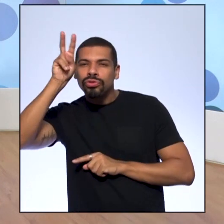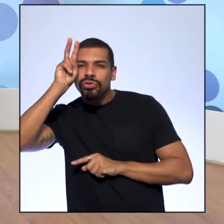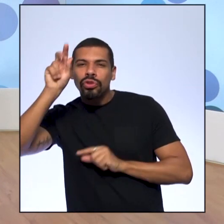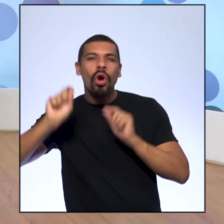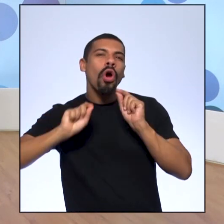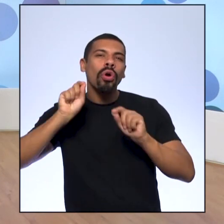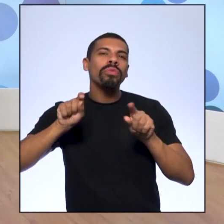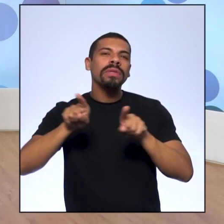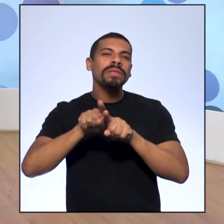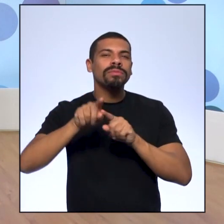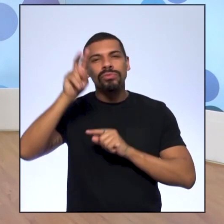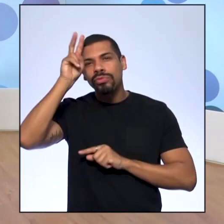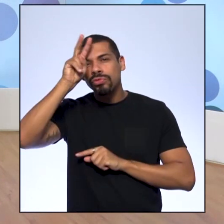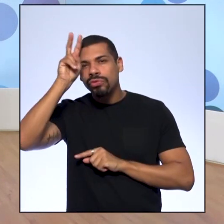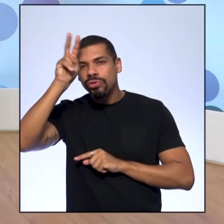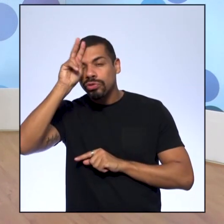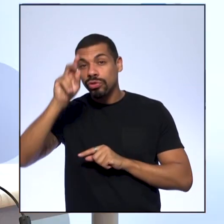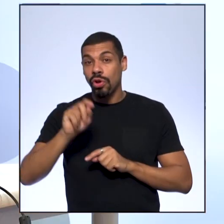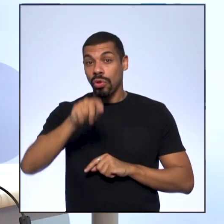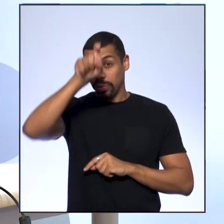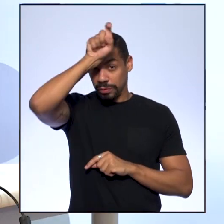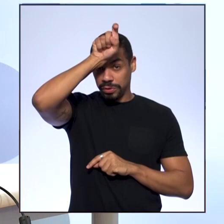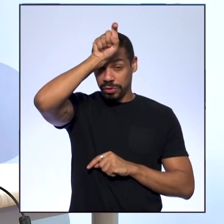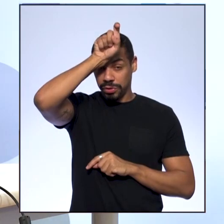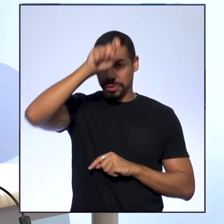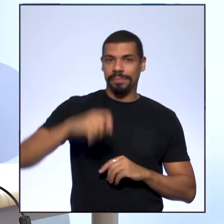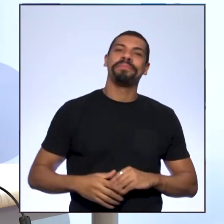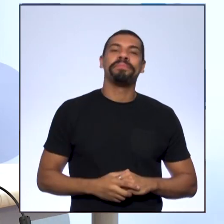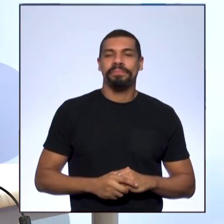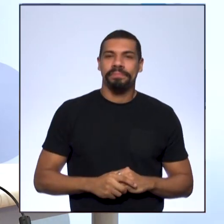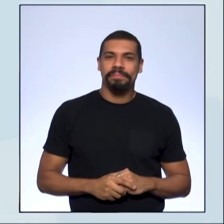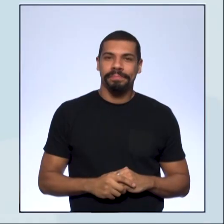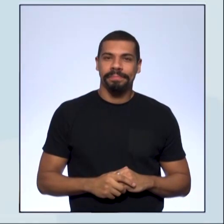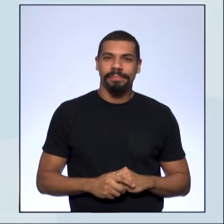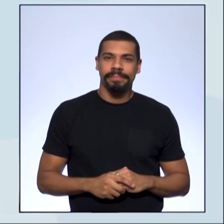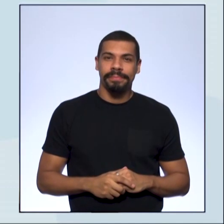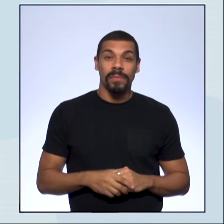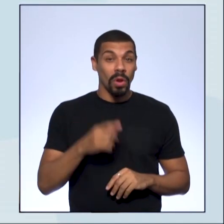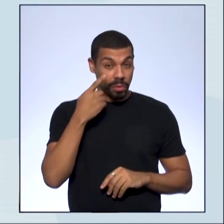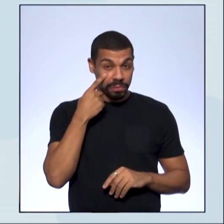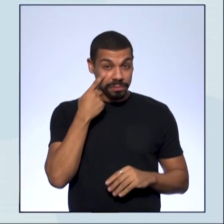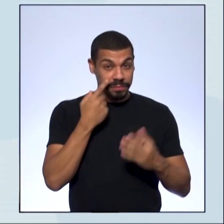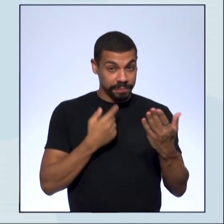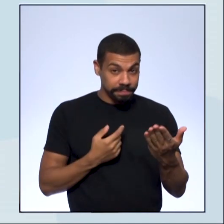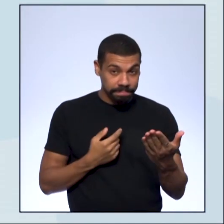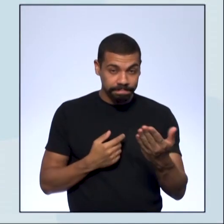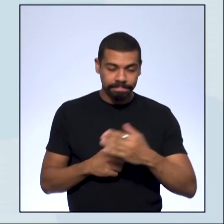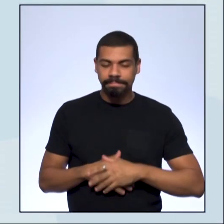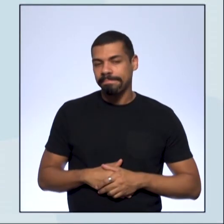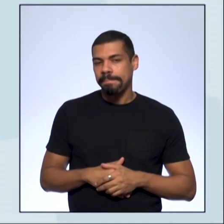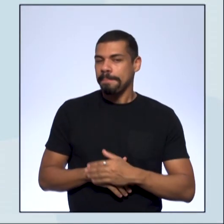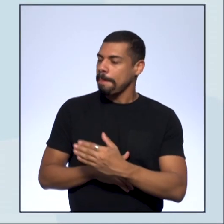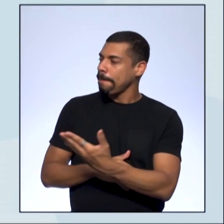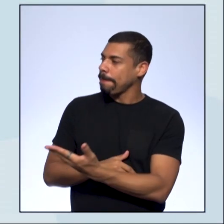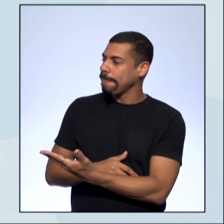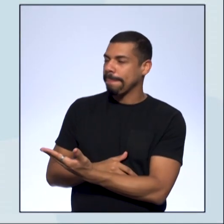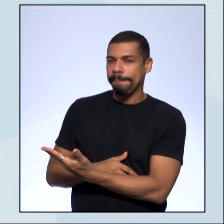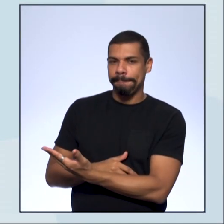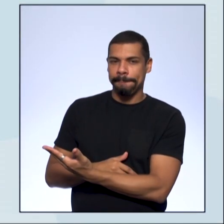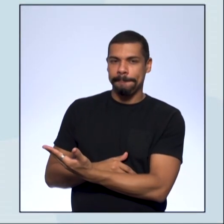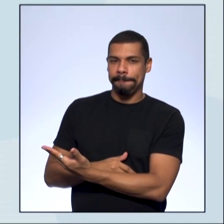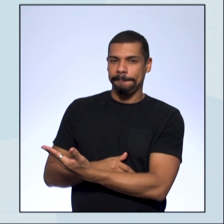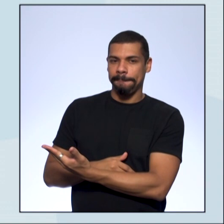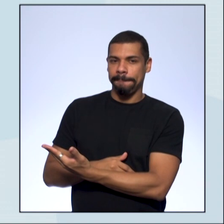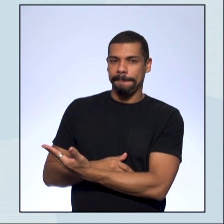Então, olha só, gente. Vai aparecer na tela para vocês uma imagem, tá? Que é uma